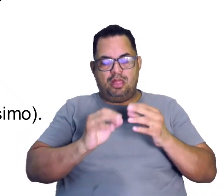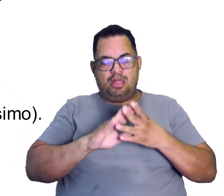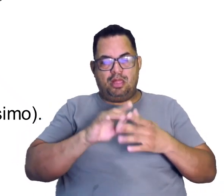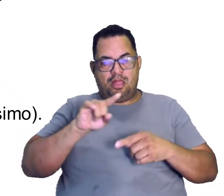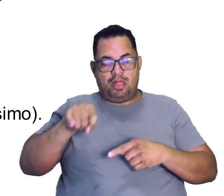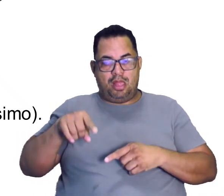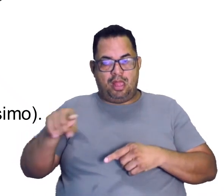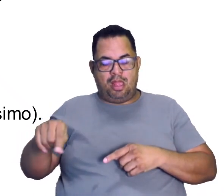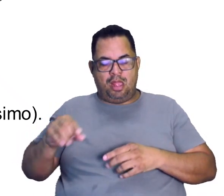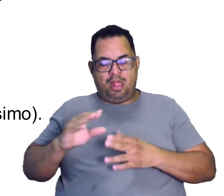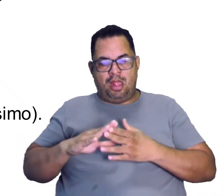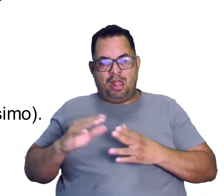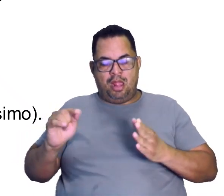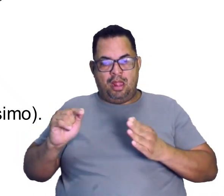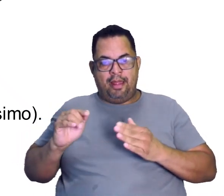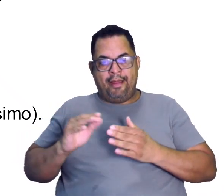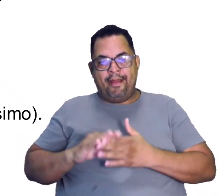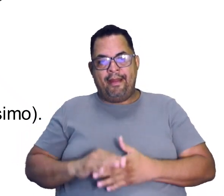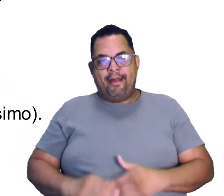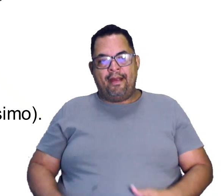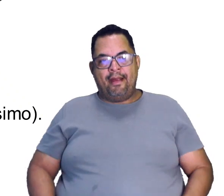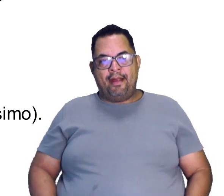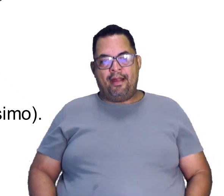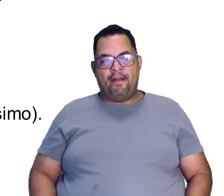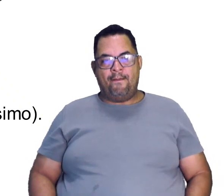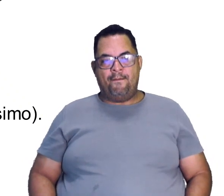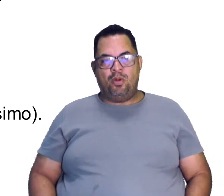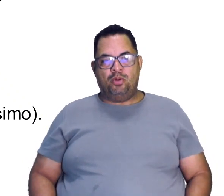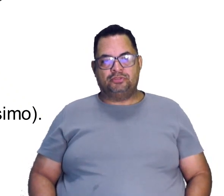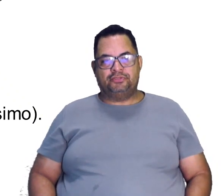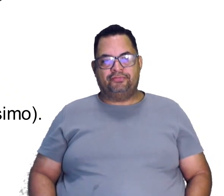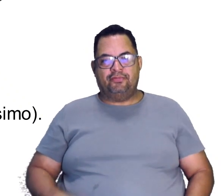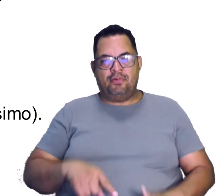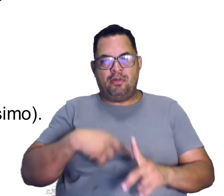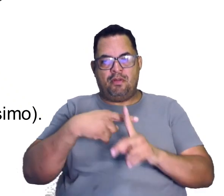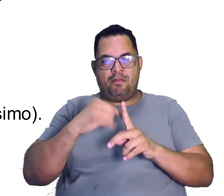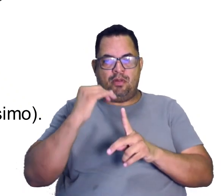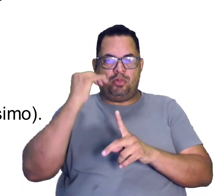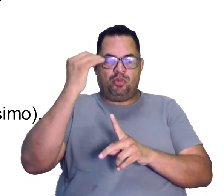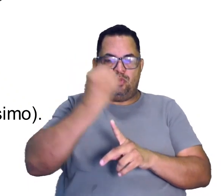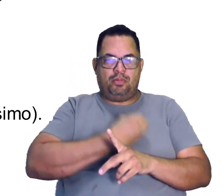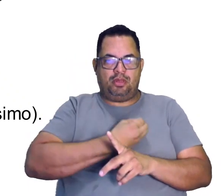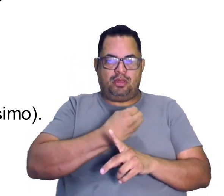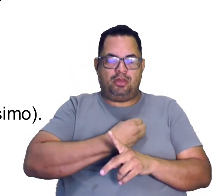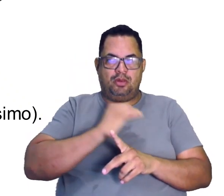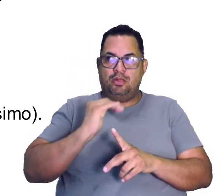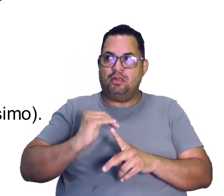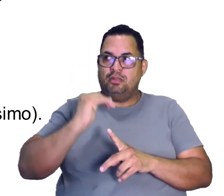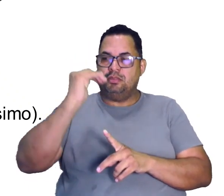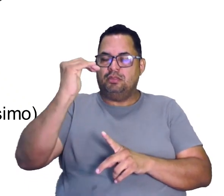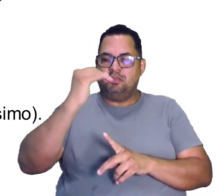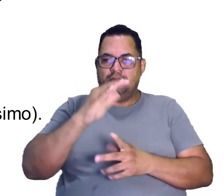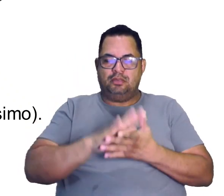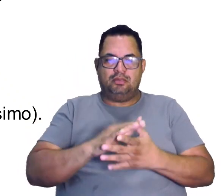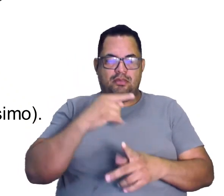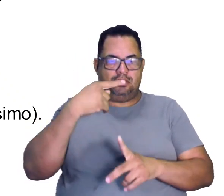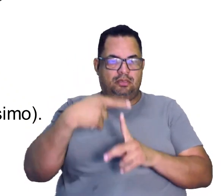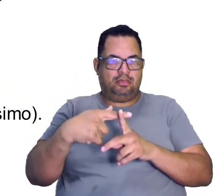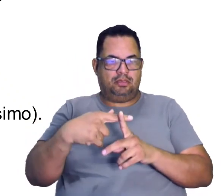e deixar ele pequeno, o meu expoente sempre será positivo. Mas olha essa situação aqui,